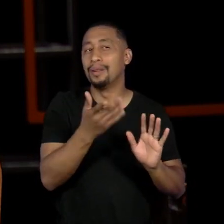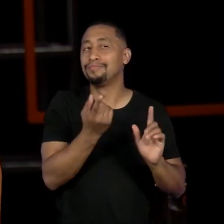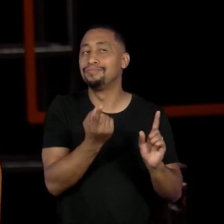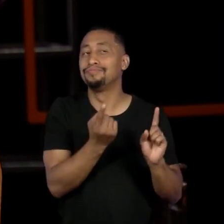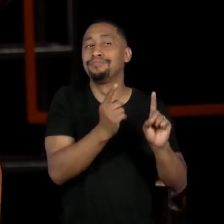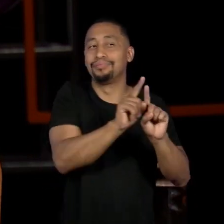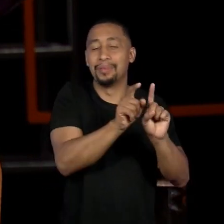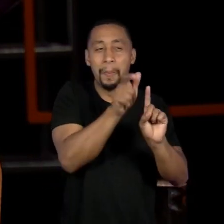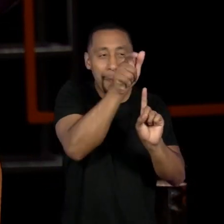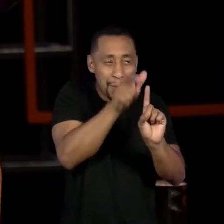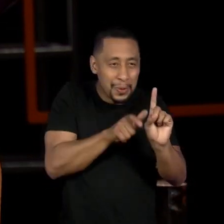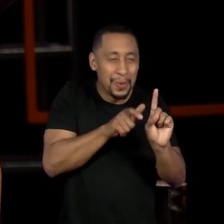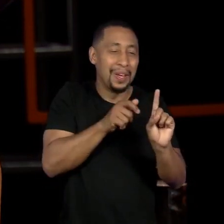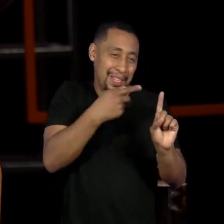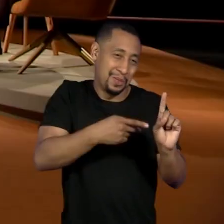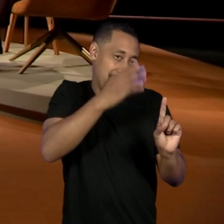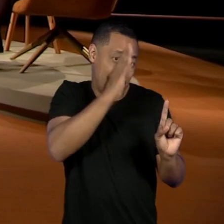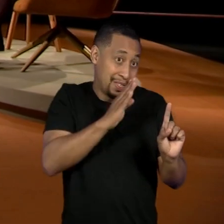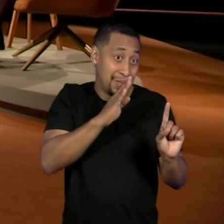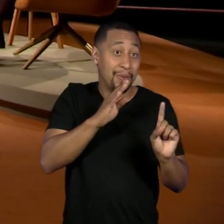e ele mandou um recado para você.